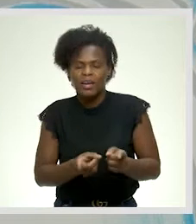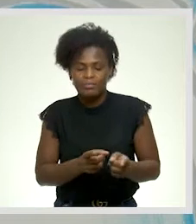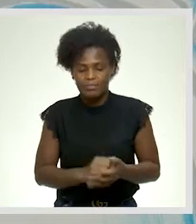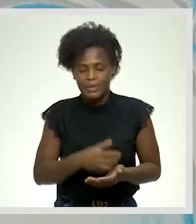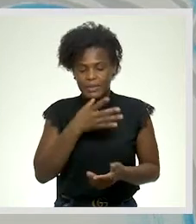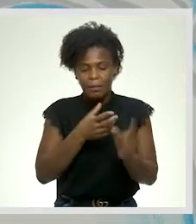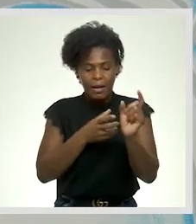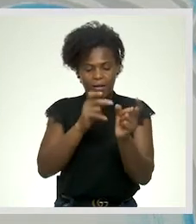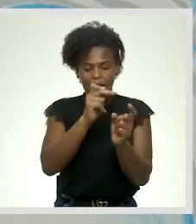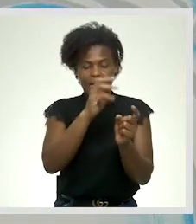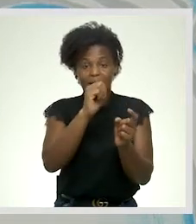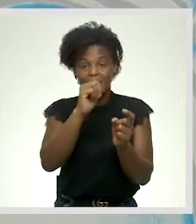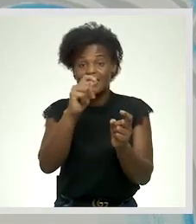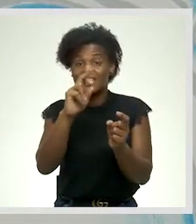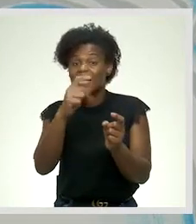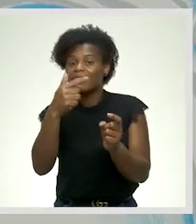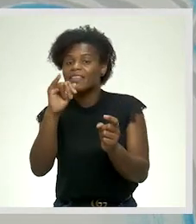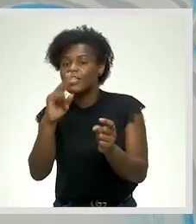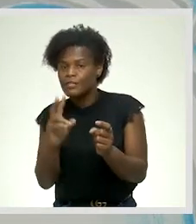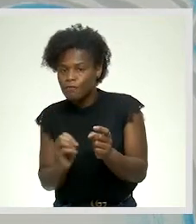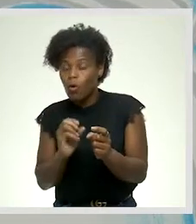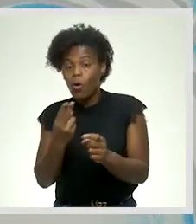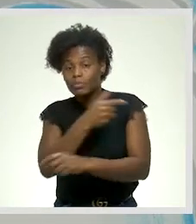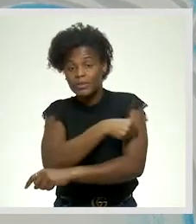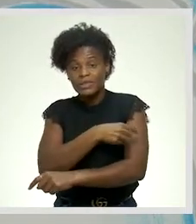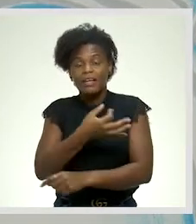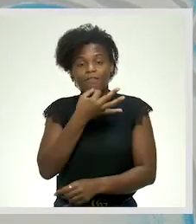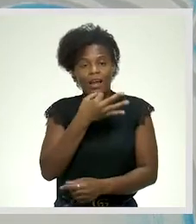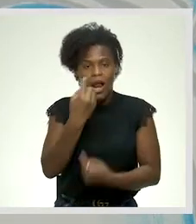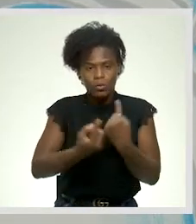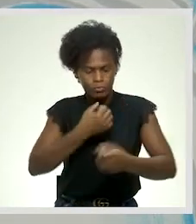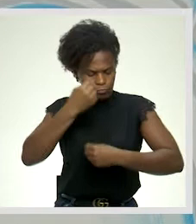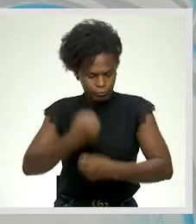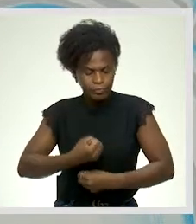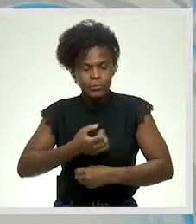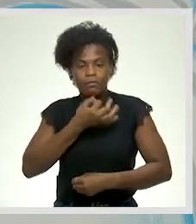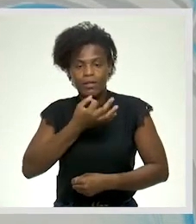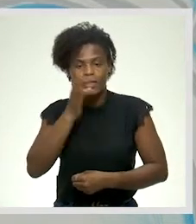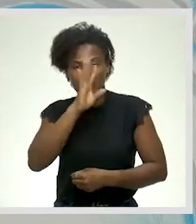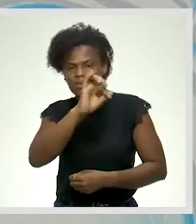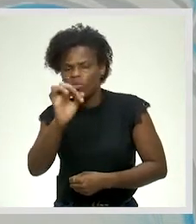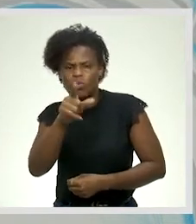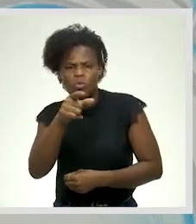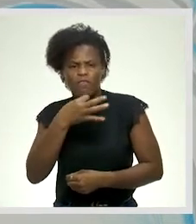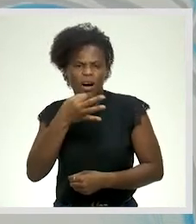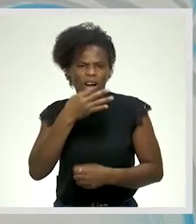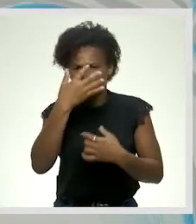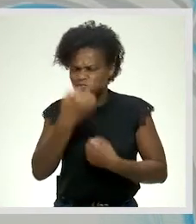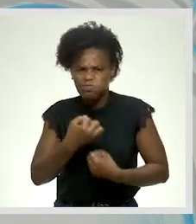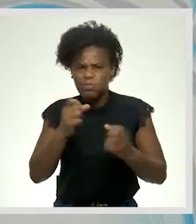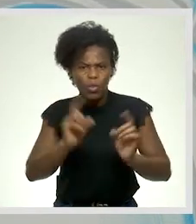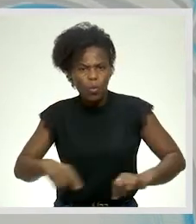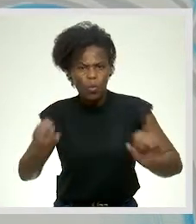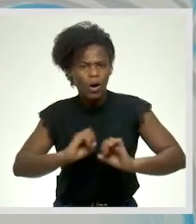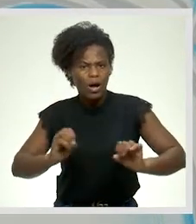assertivo é fazer uma asserção, é falar com uma certa firmeza. Se você não fala com firmeza, você não está